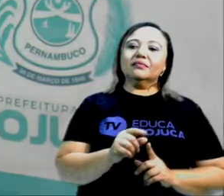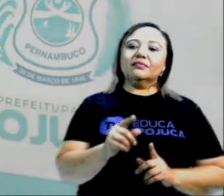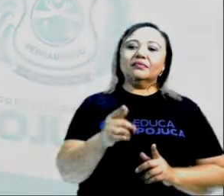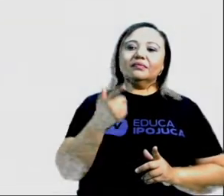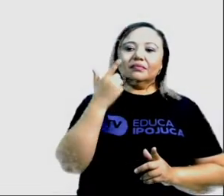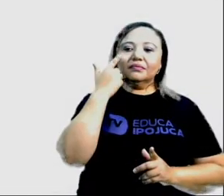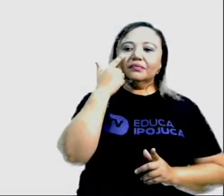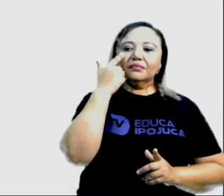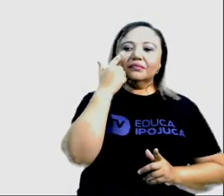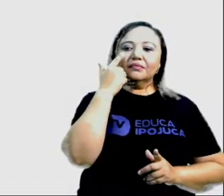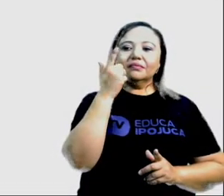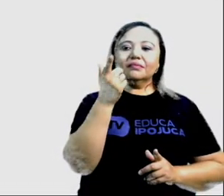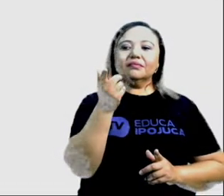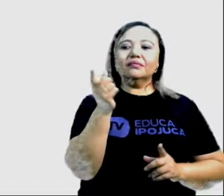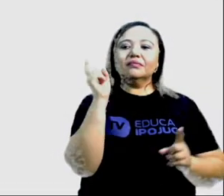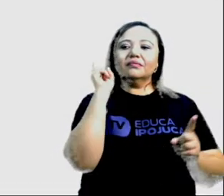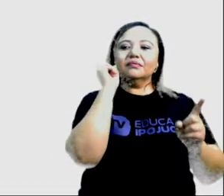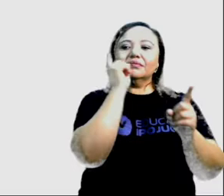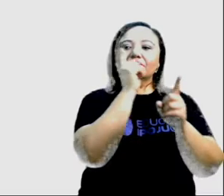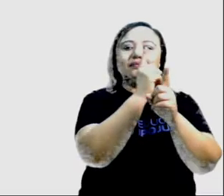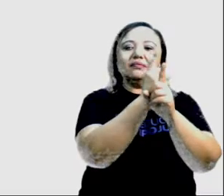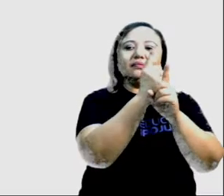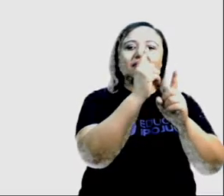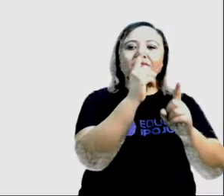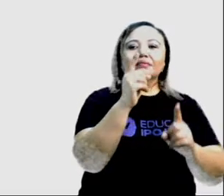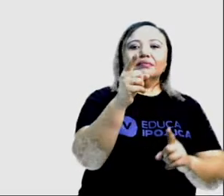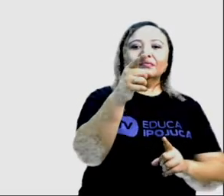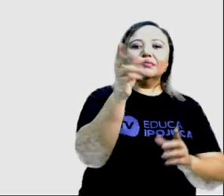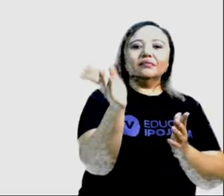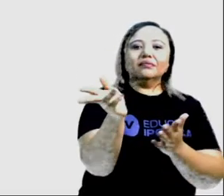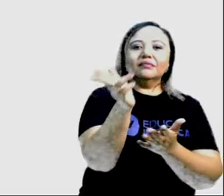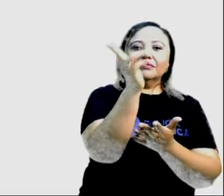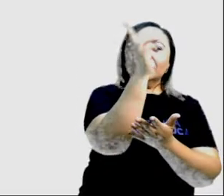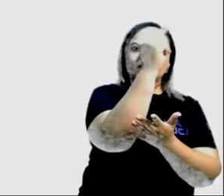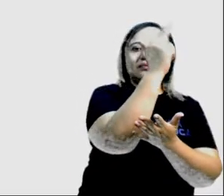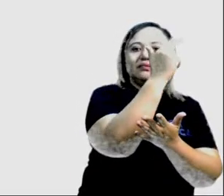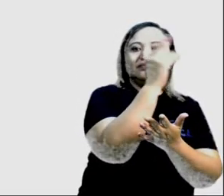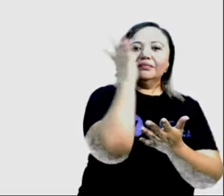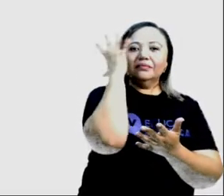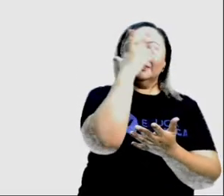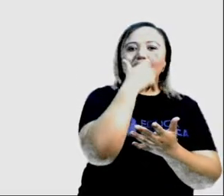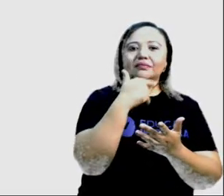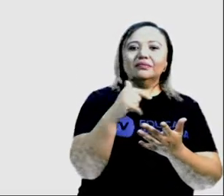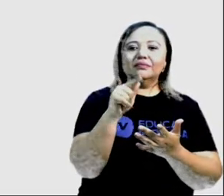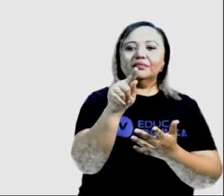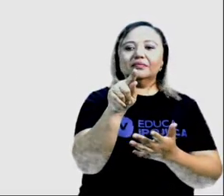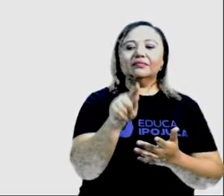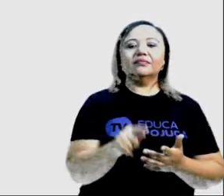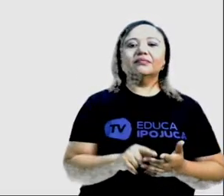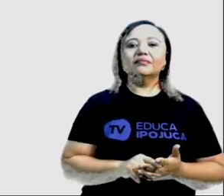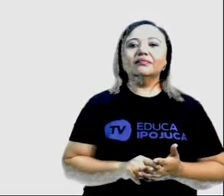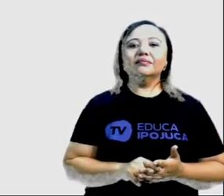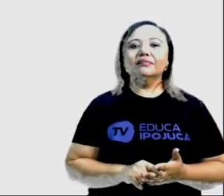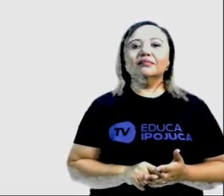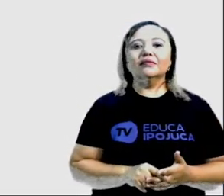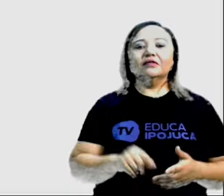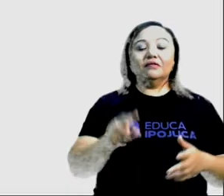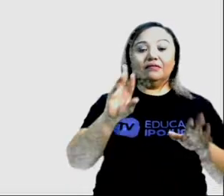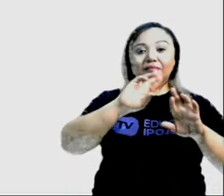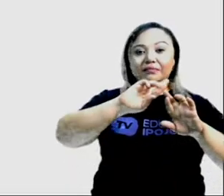aqui... vamos descobrir juntas aqui, olha que desenho lindo. Usamos aí